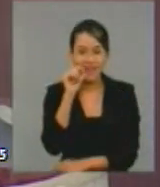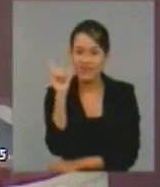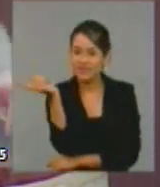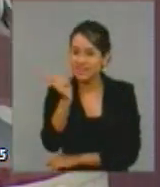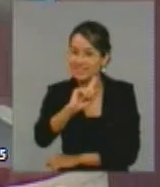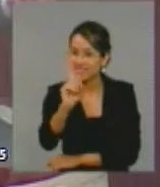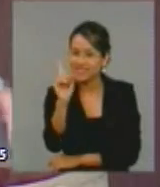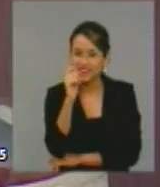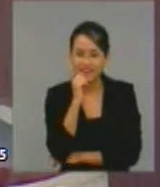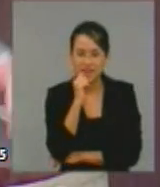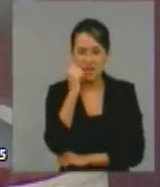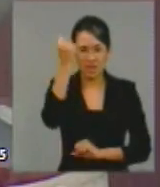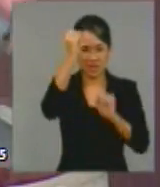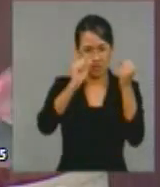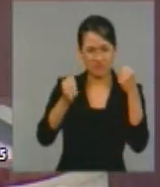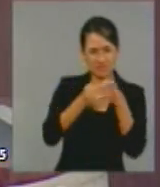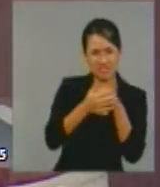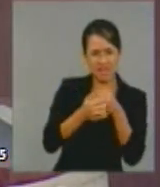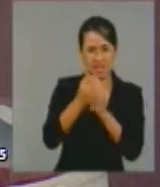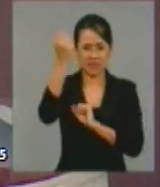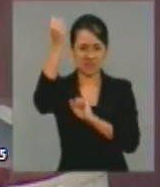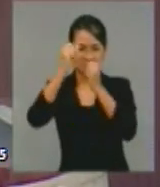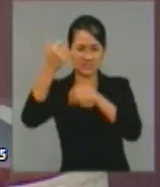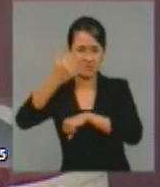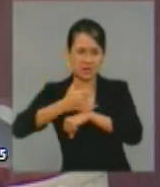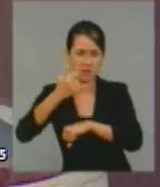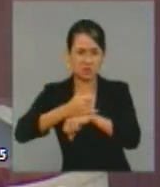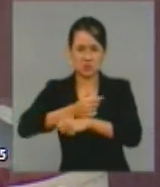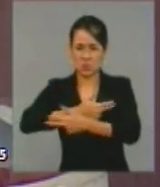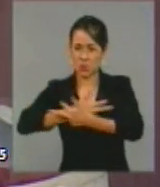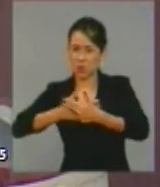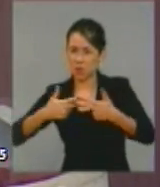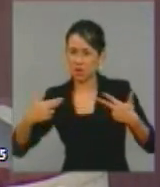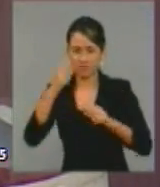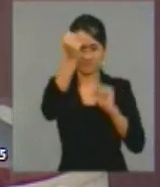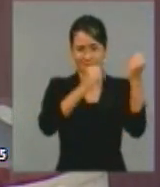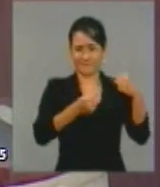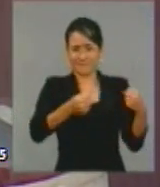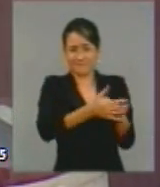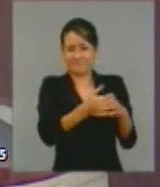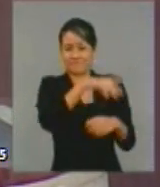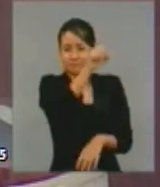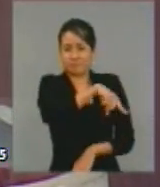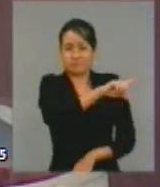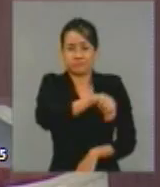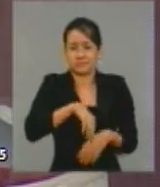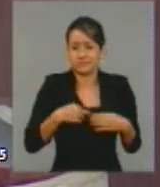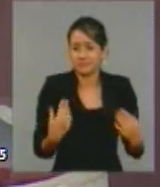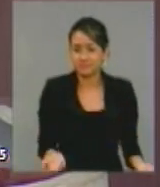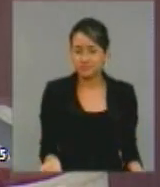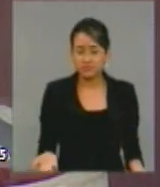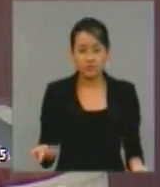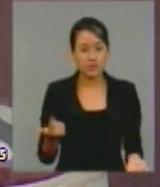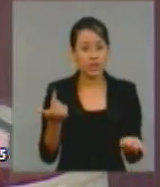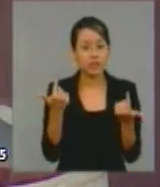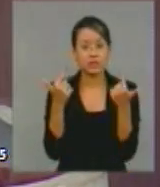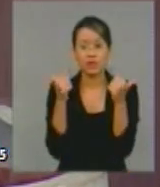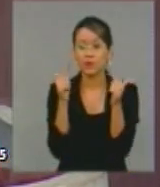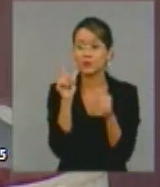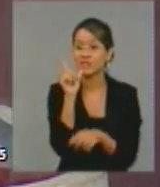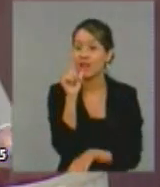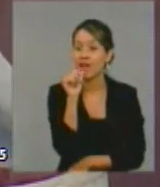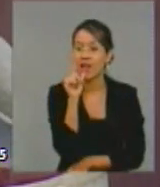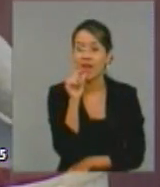para refinaria, para siderúrgica, a refinaria nem, no caso, já foi postergada. Nem vai ter água para as